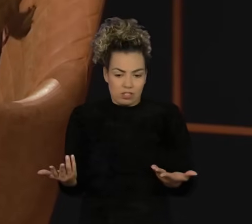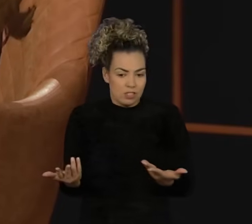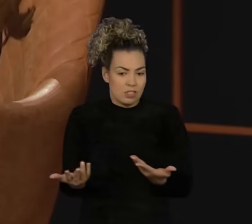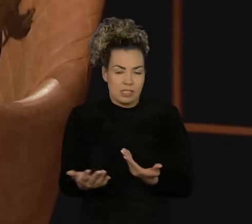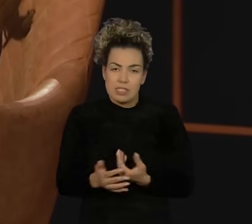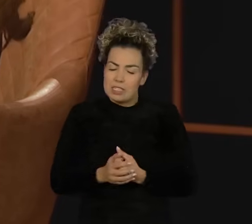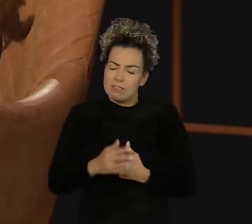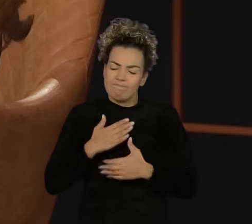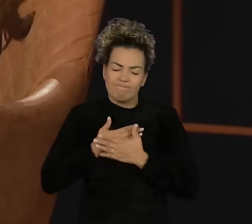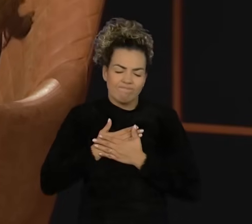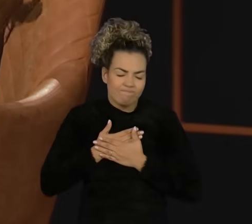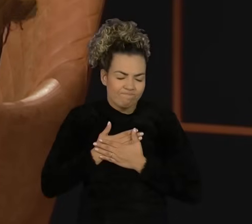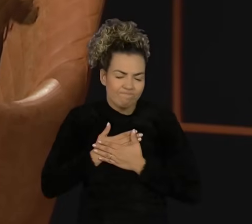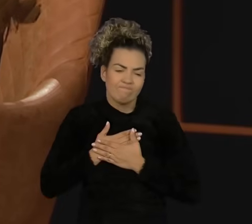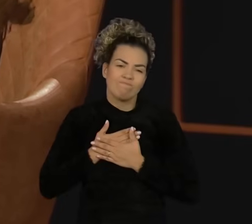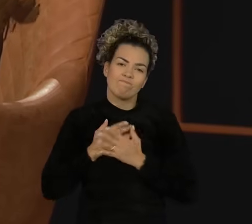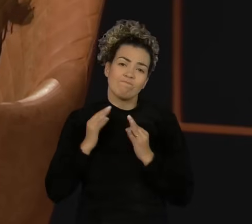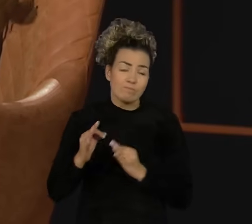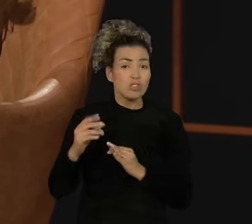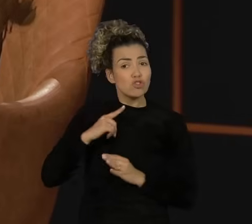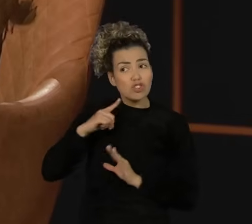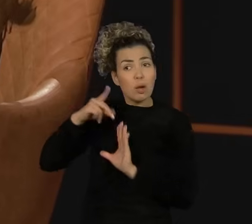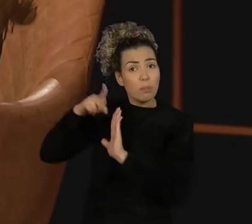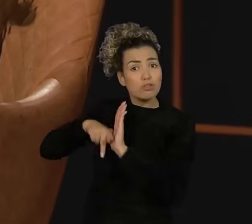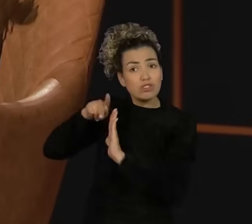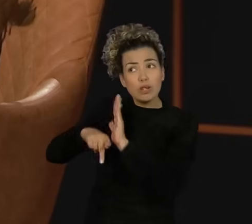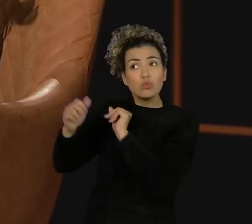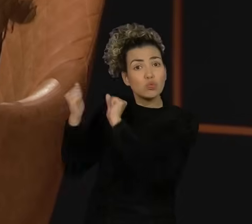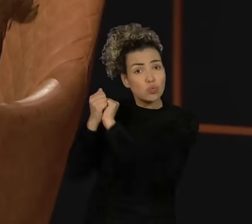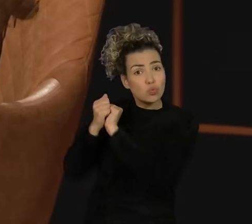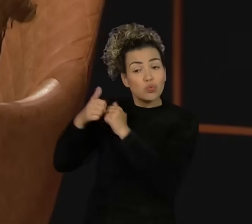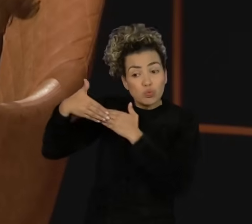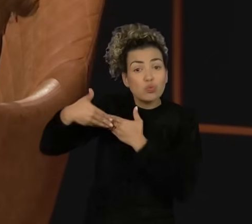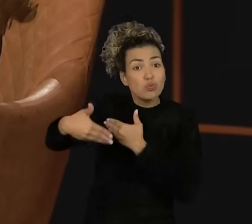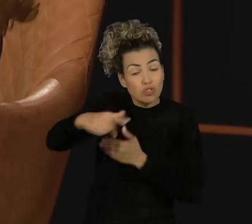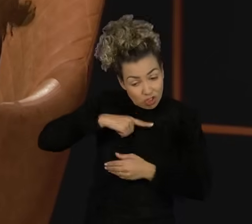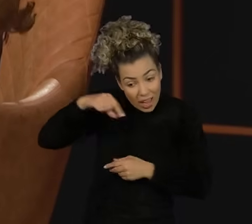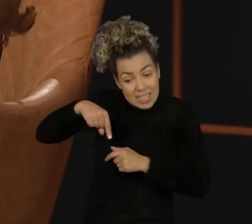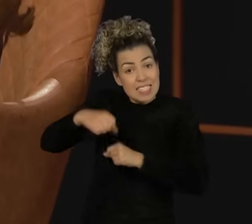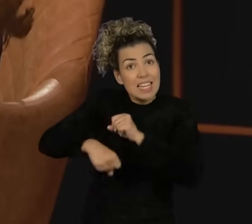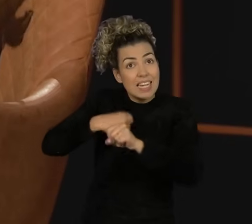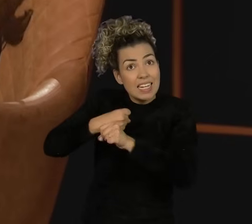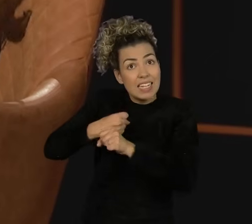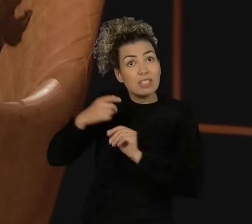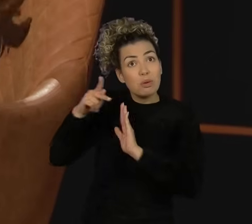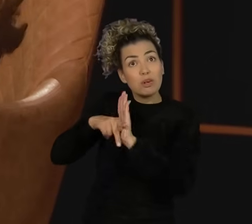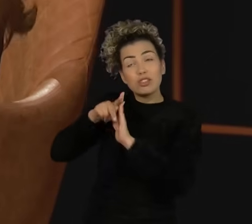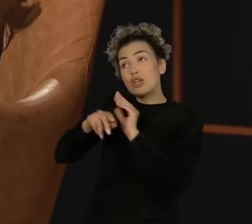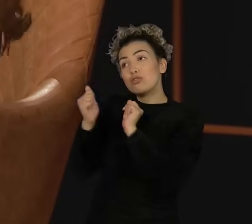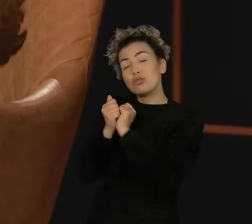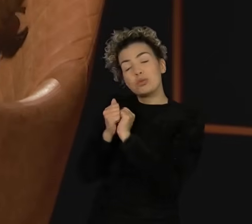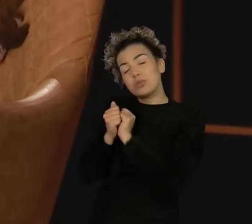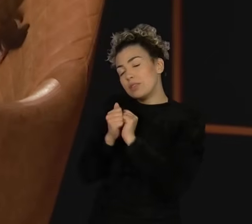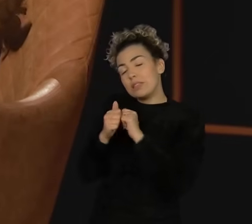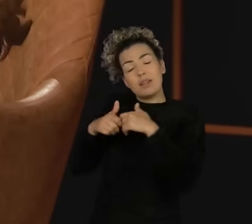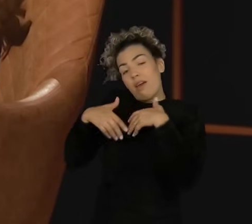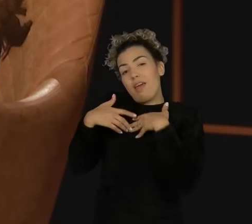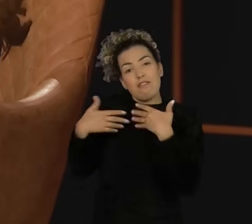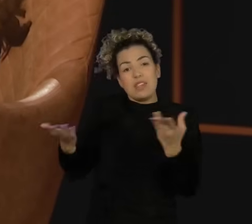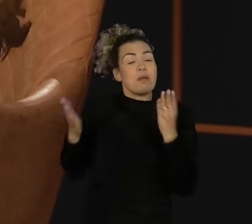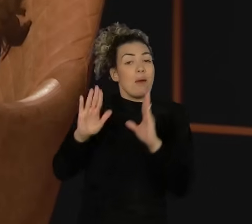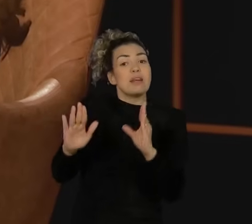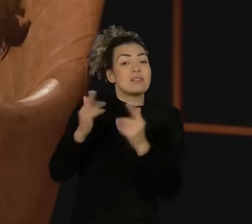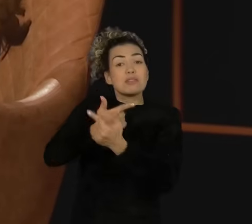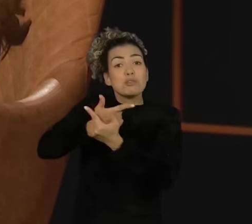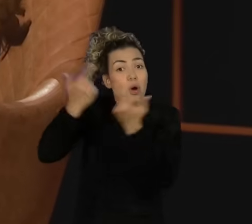uma perda enorme. A gente tinha projetos juntos, inclusive, ele tinha um projeto comigo esse ano. Enfim, mas